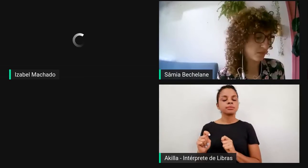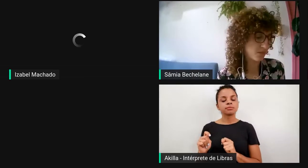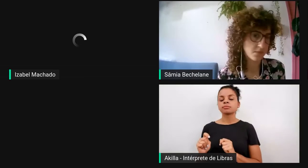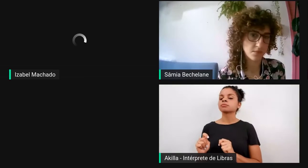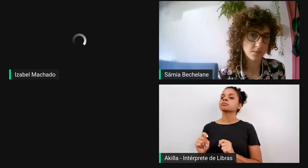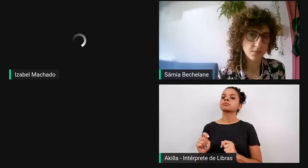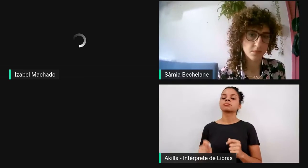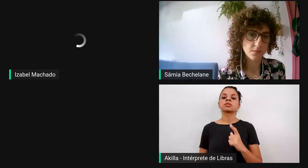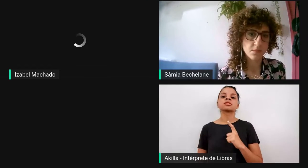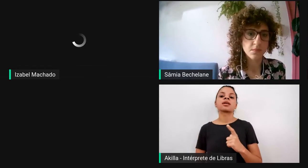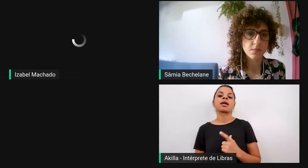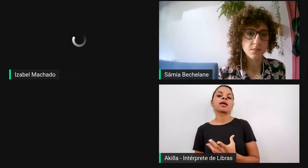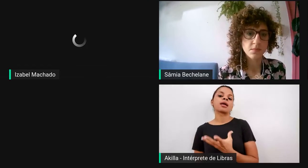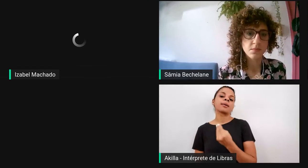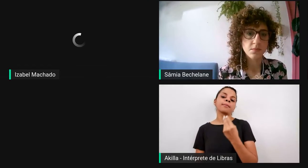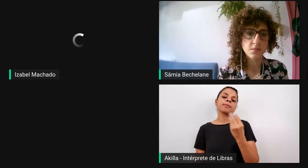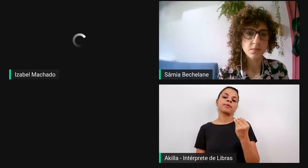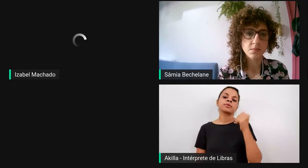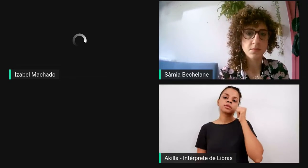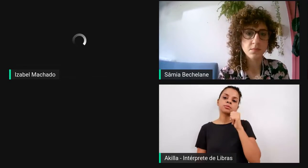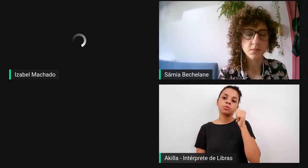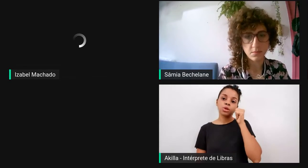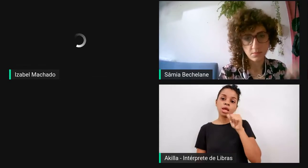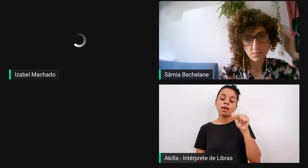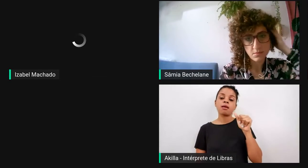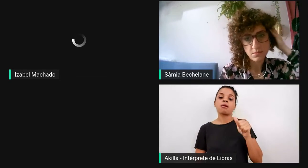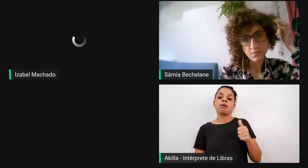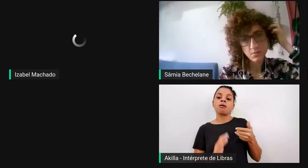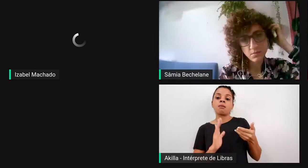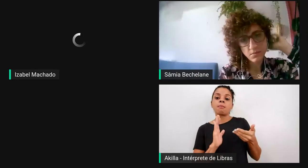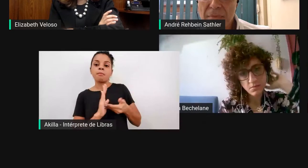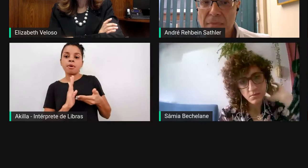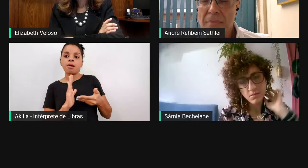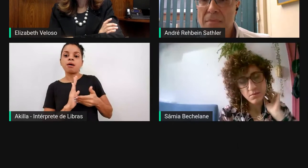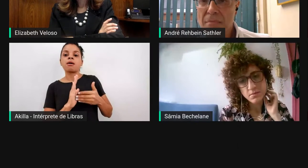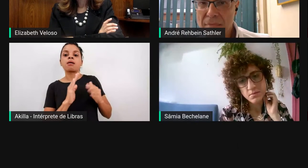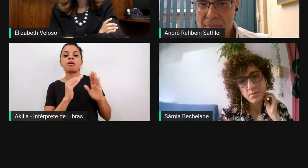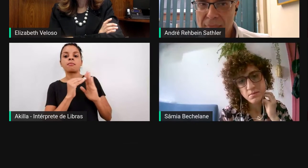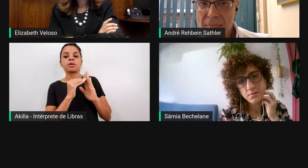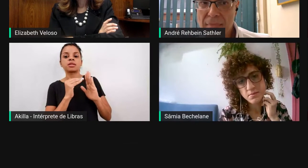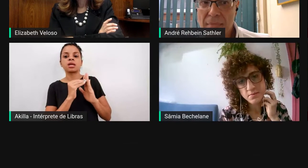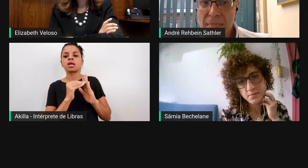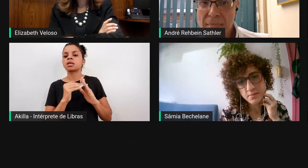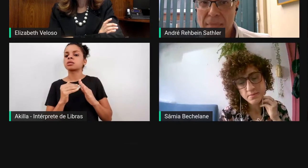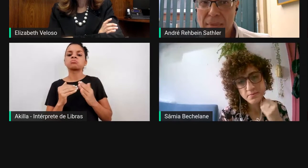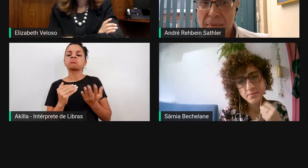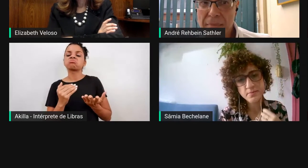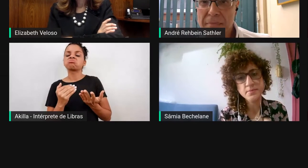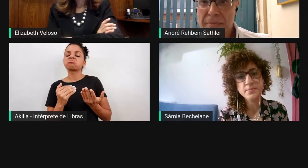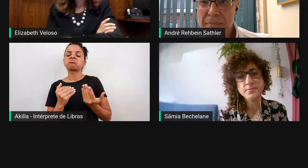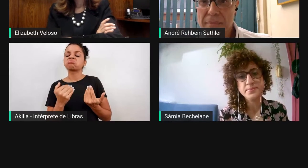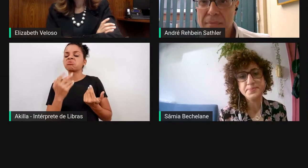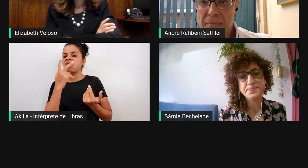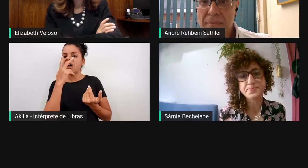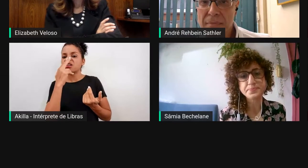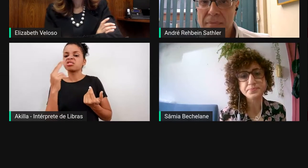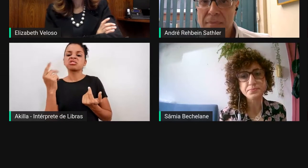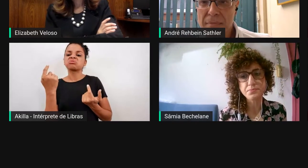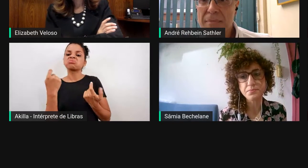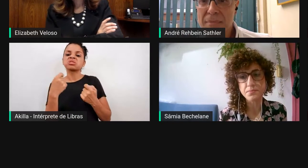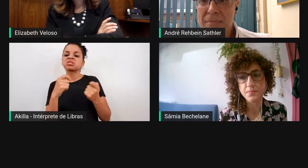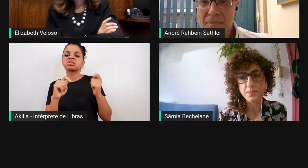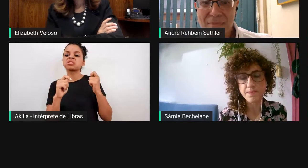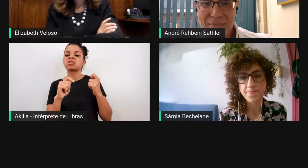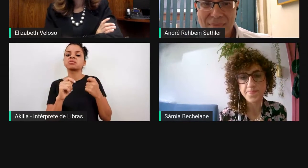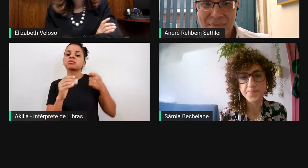mulheres parlamentares que não se identificam quanto representante das mulheres ou dos direitos das mulheres.